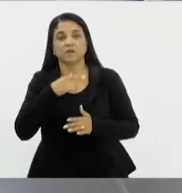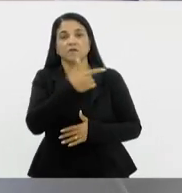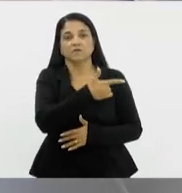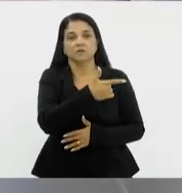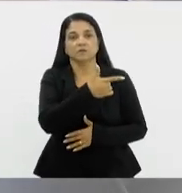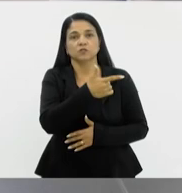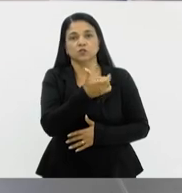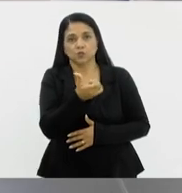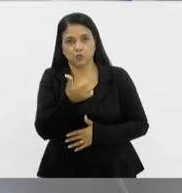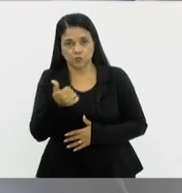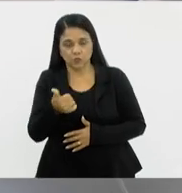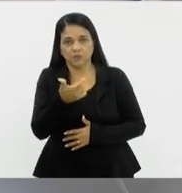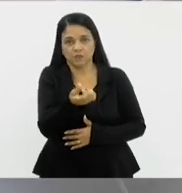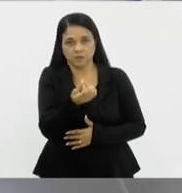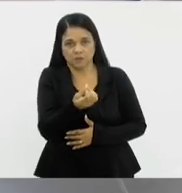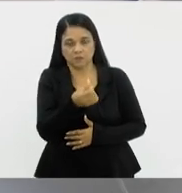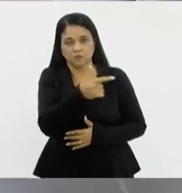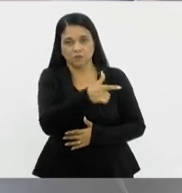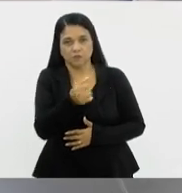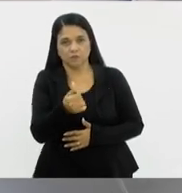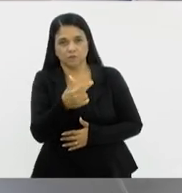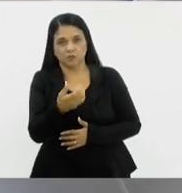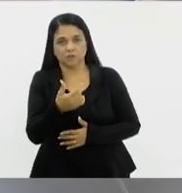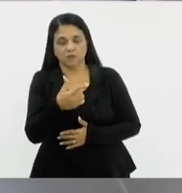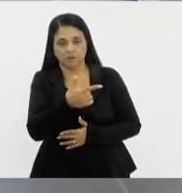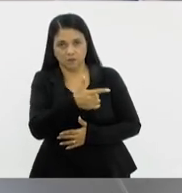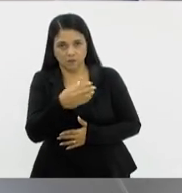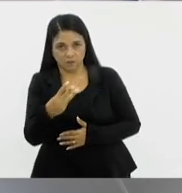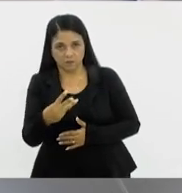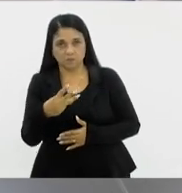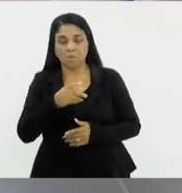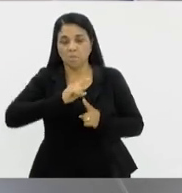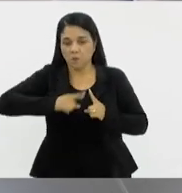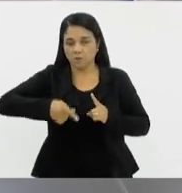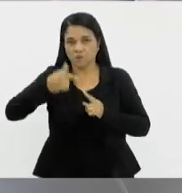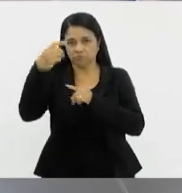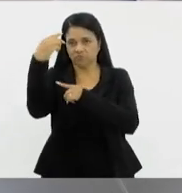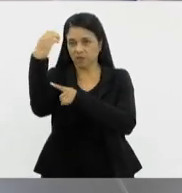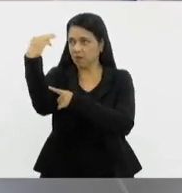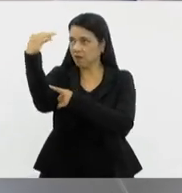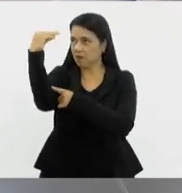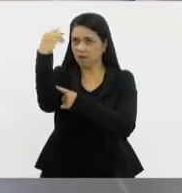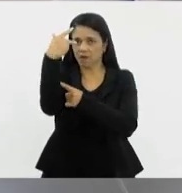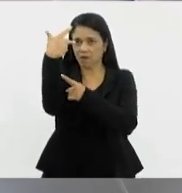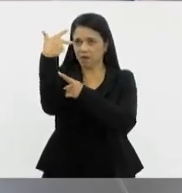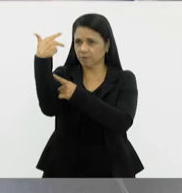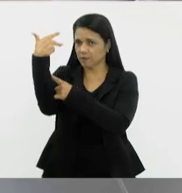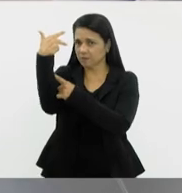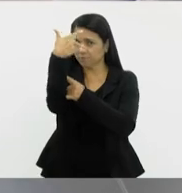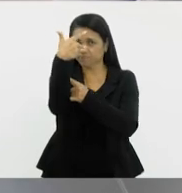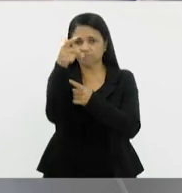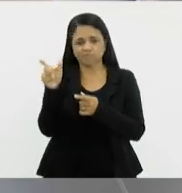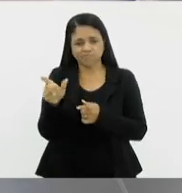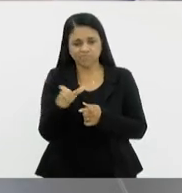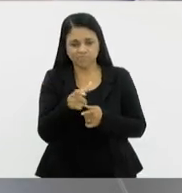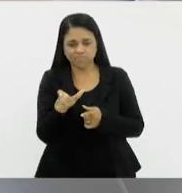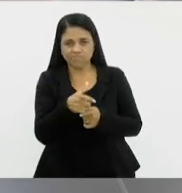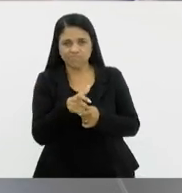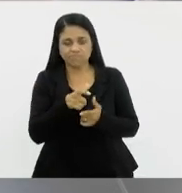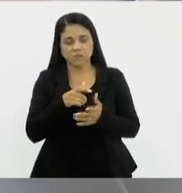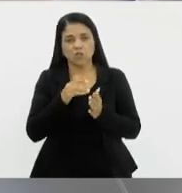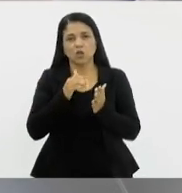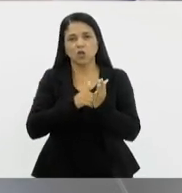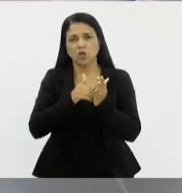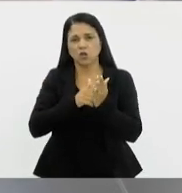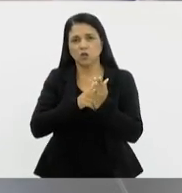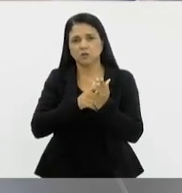23, de autoria do deputado Jorge Felipe Neto. Proíbe a instalação de câmeras de segurança em locais que possam captar informações de cartões, códigos verificadores e senhas